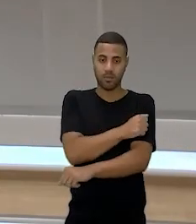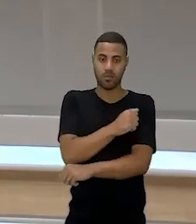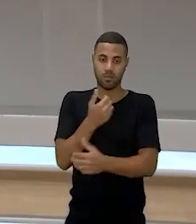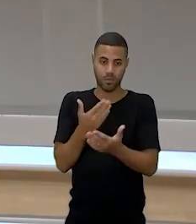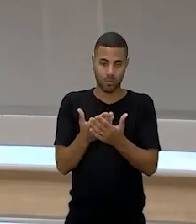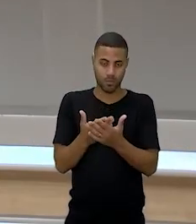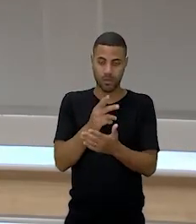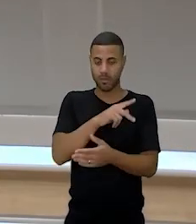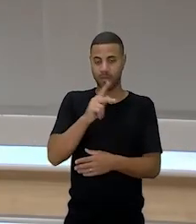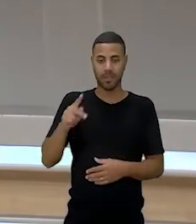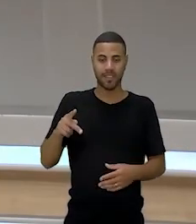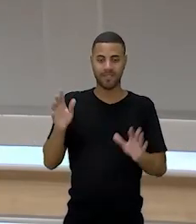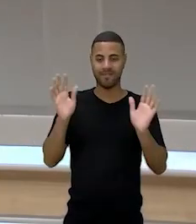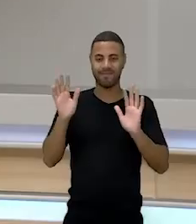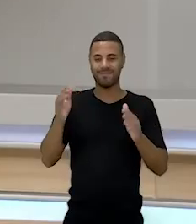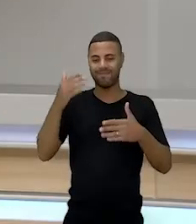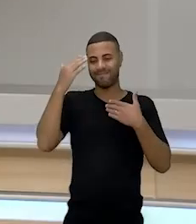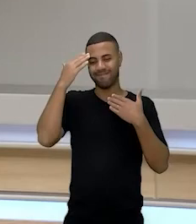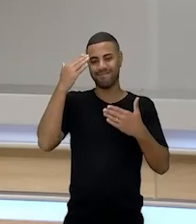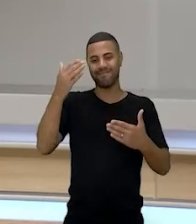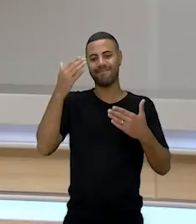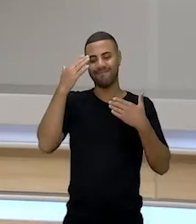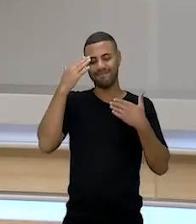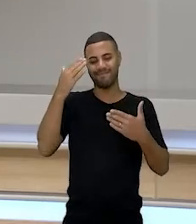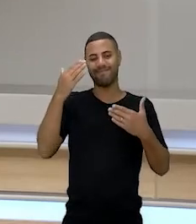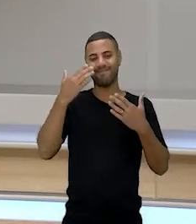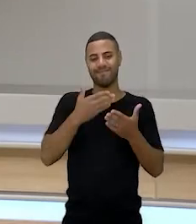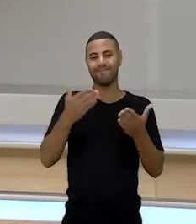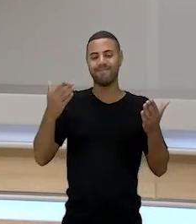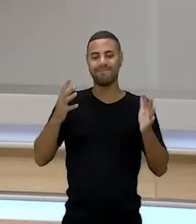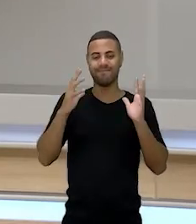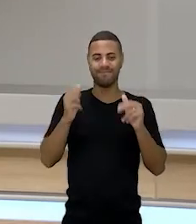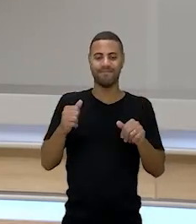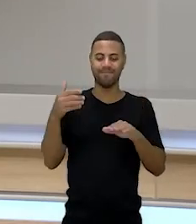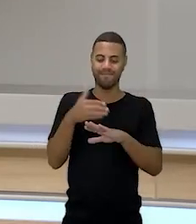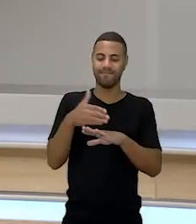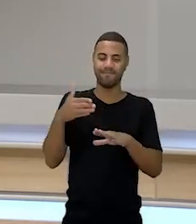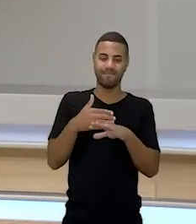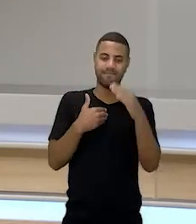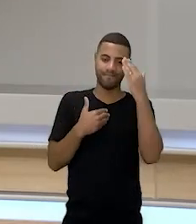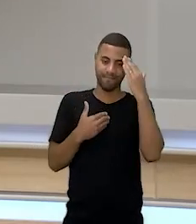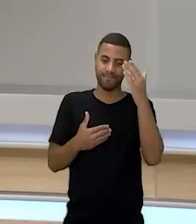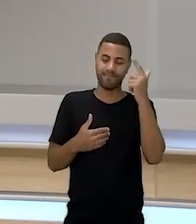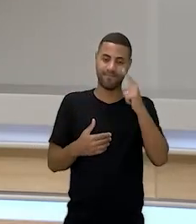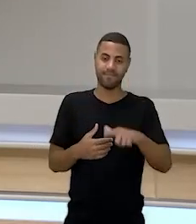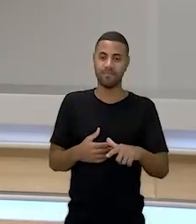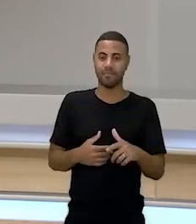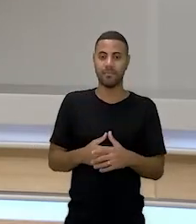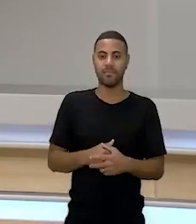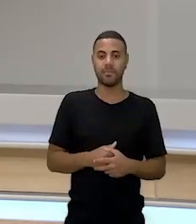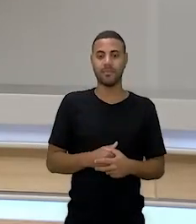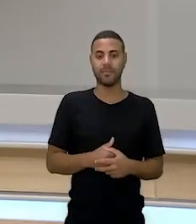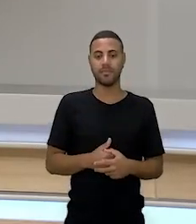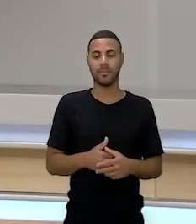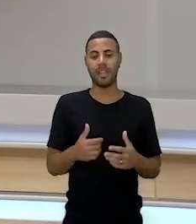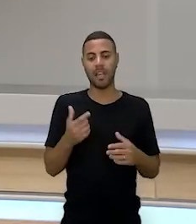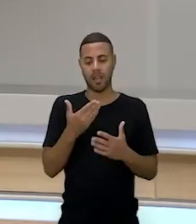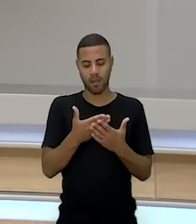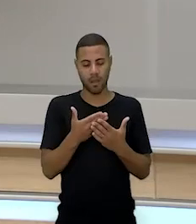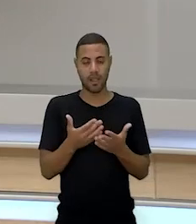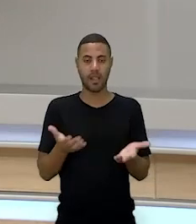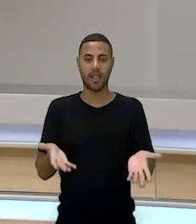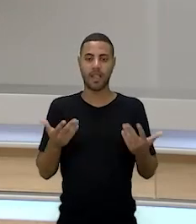professor, até uma próxima. Nossa, Nenci, obrigado a você, obrigado pela participação de todos. Repito, é aula muito leve, aula